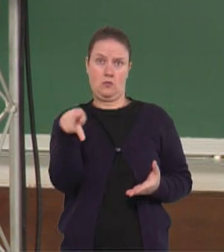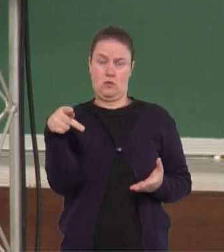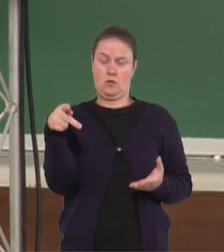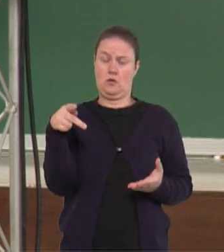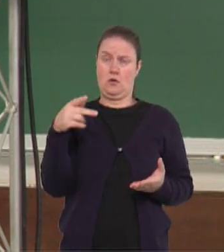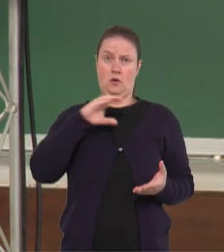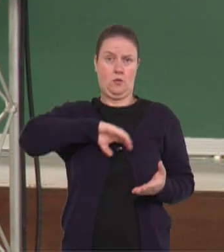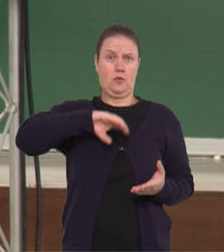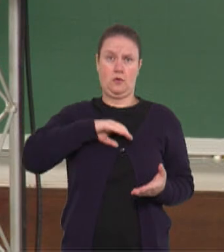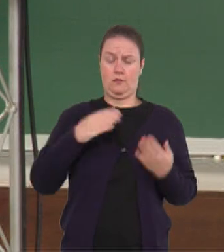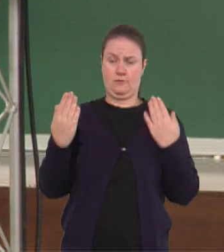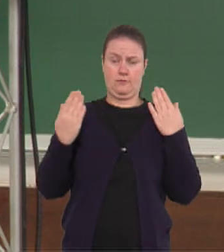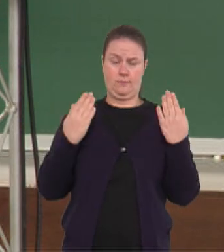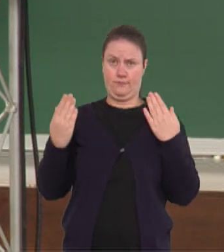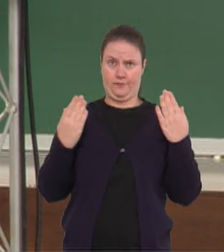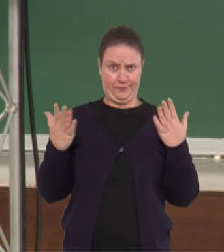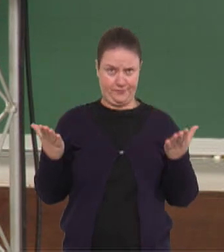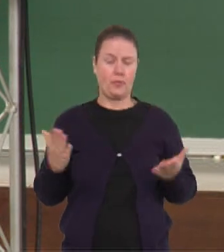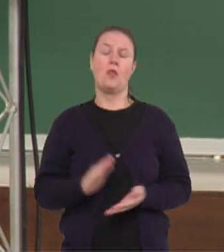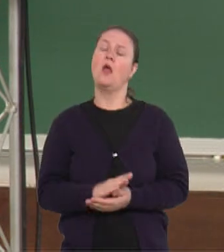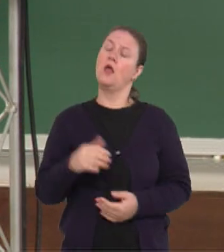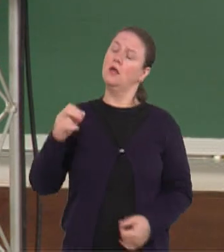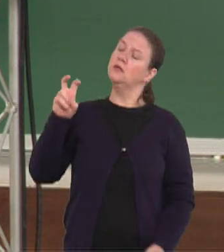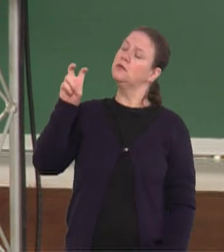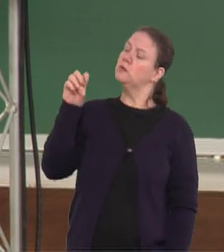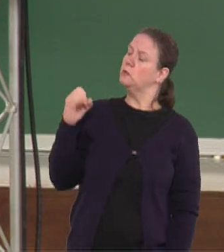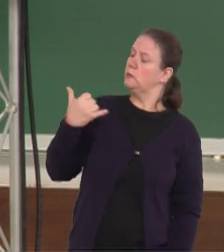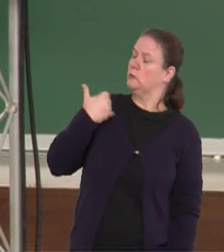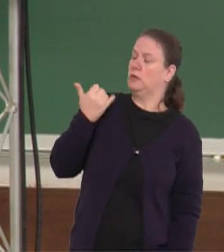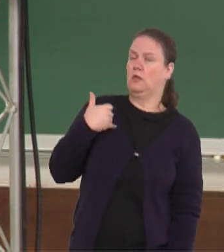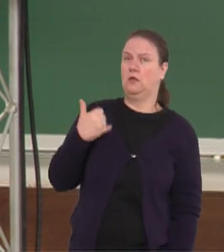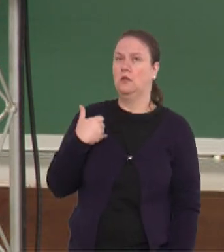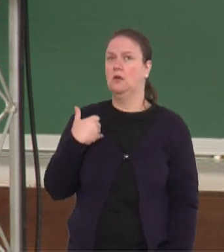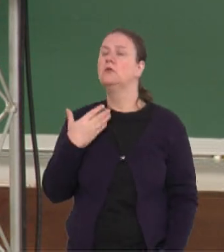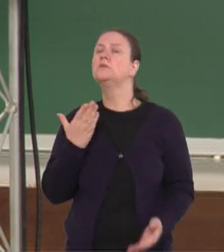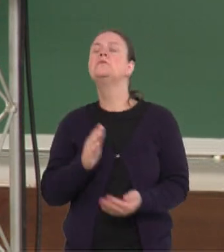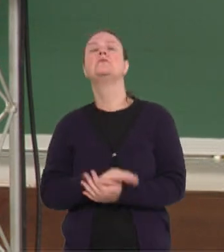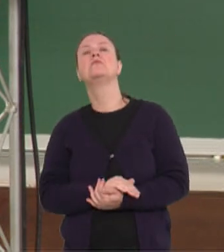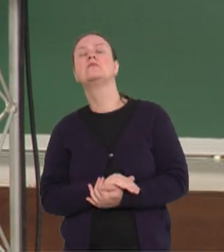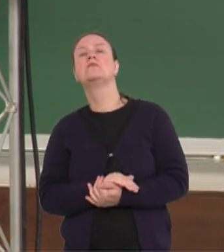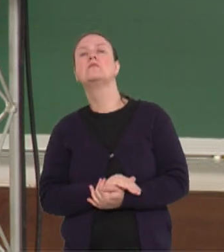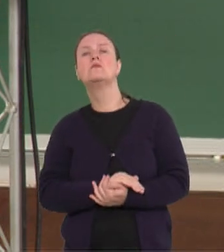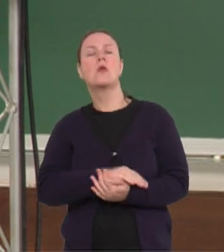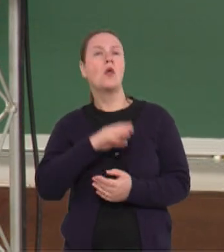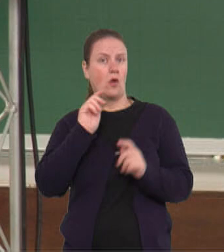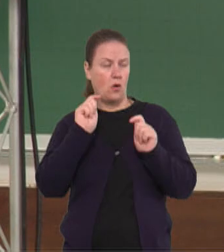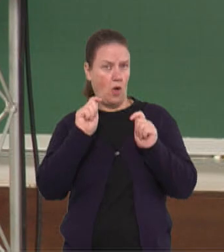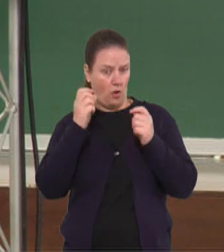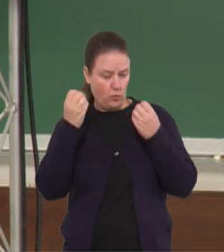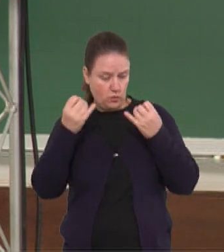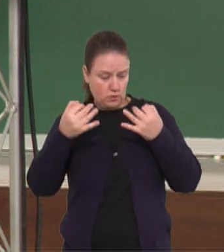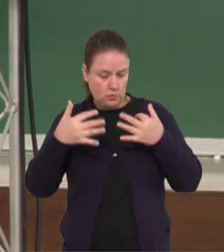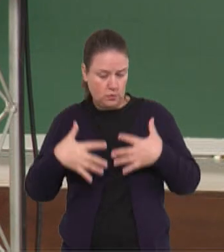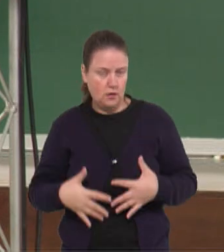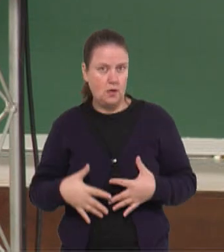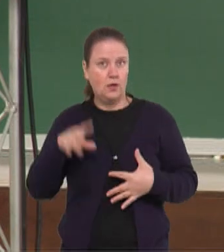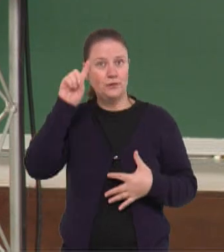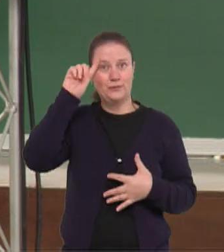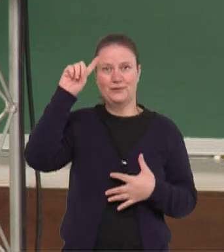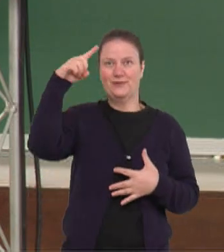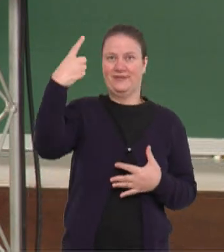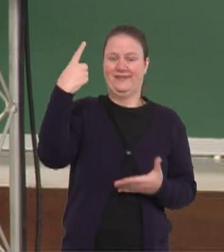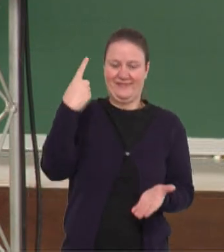50 anos, eu estou aqui agora. Mas se eu fosse contar uma história para vocês do dia do meu casamento, por